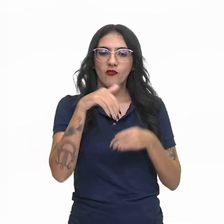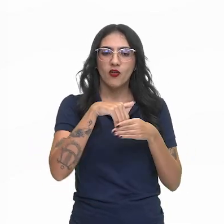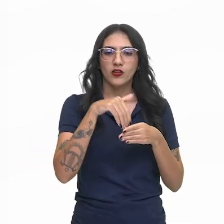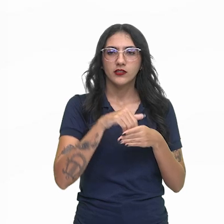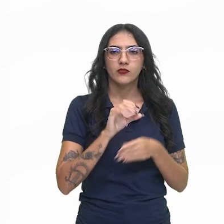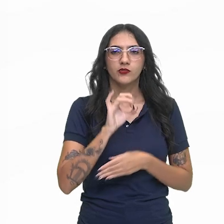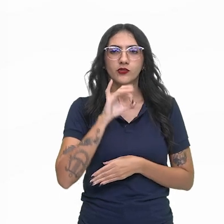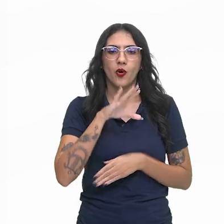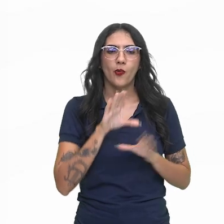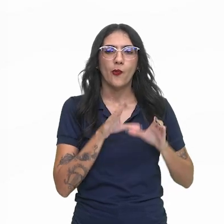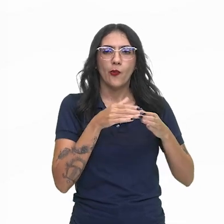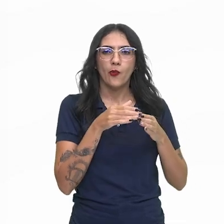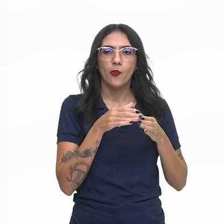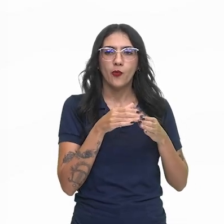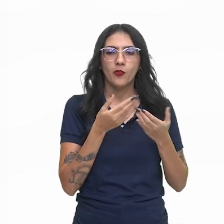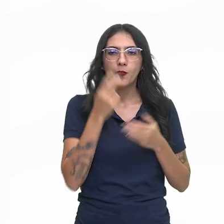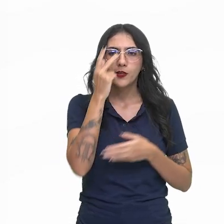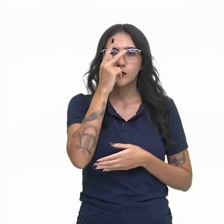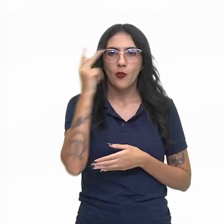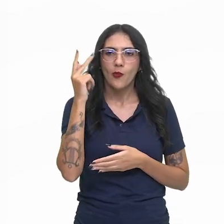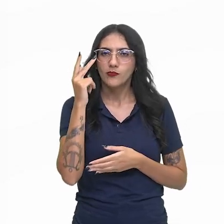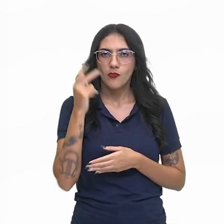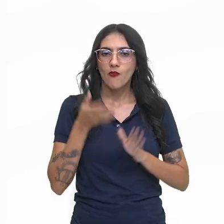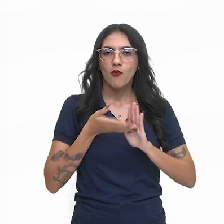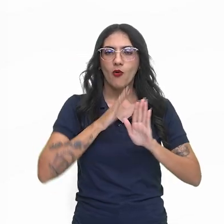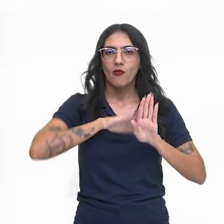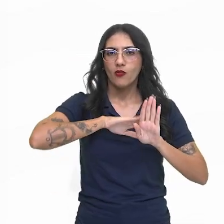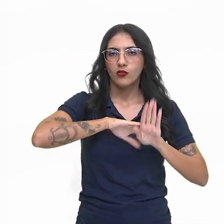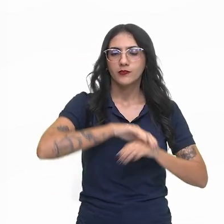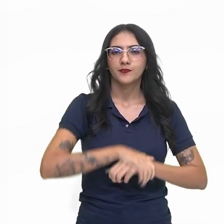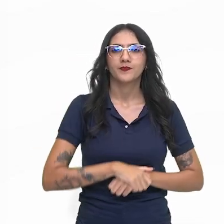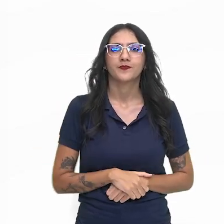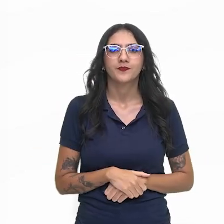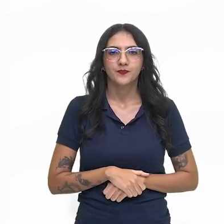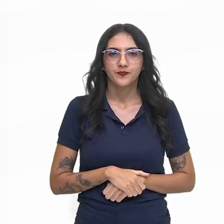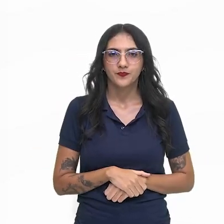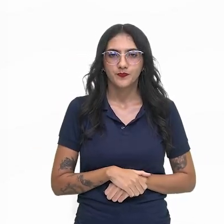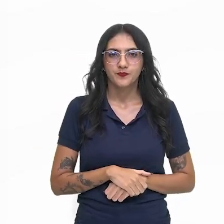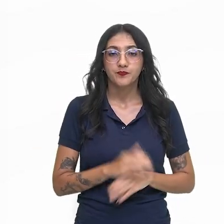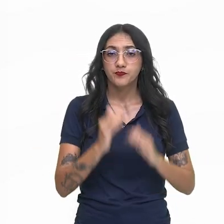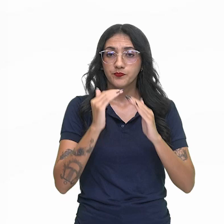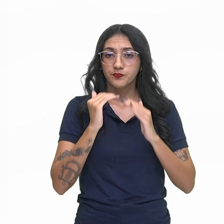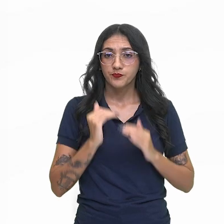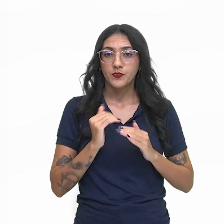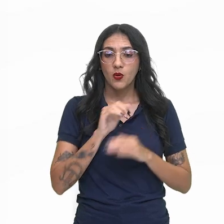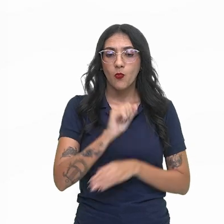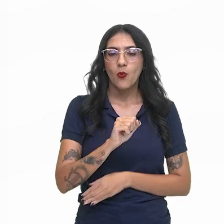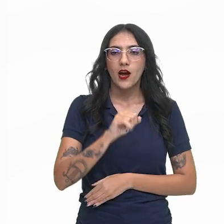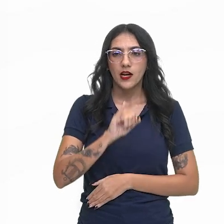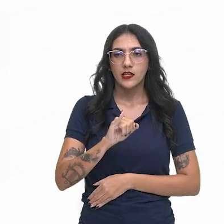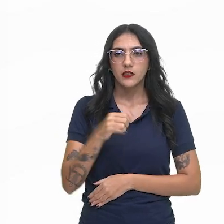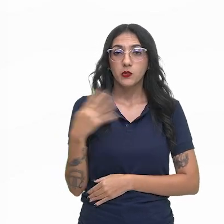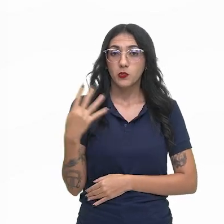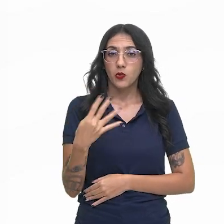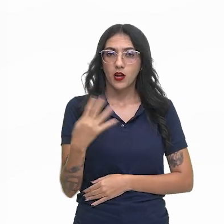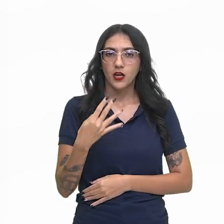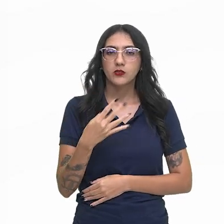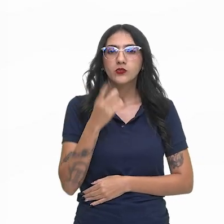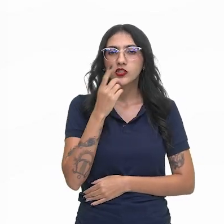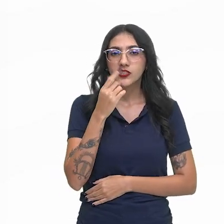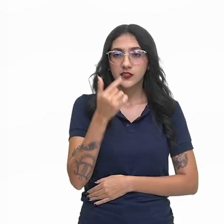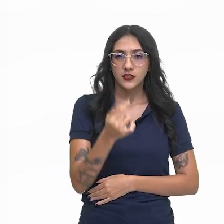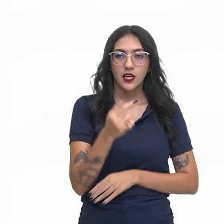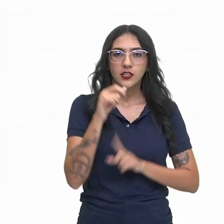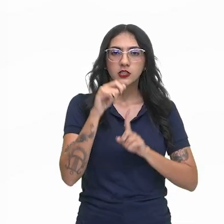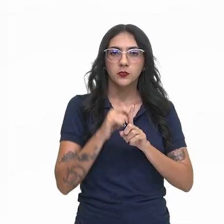de pessoas que vai elegê-lo. O ato institucional número 4, que vai ser datado aí do dia